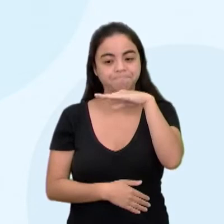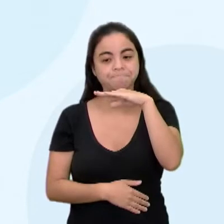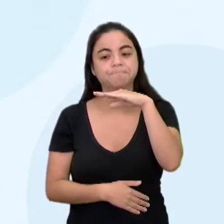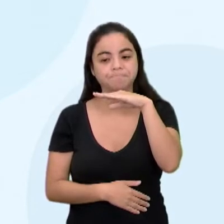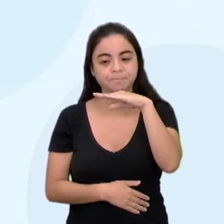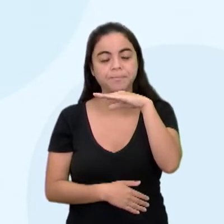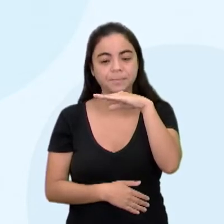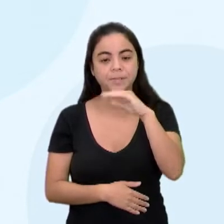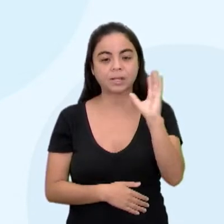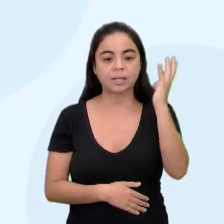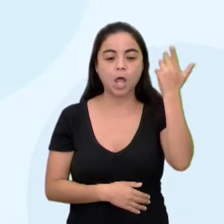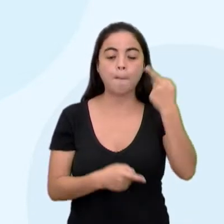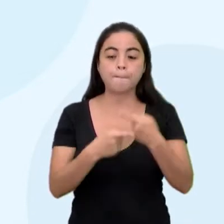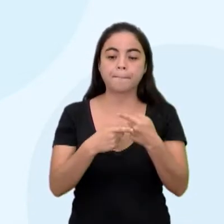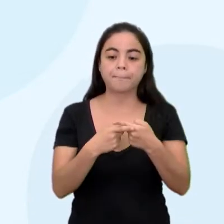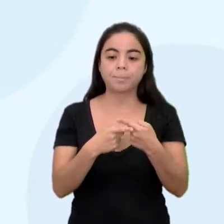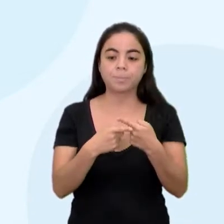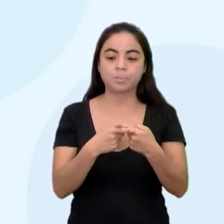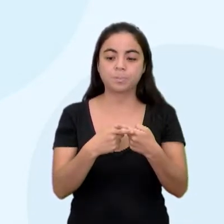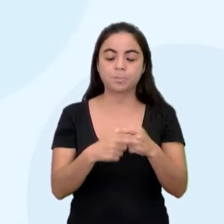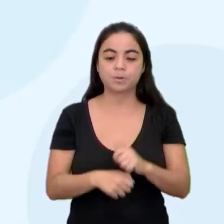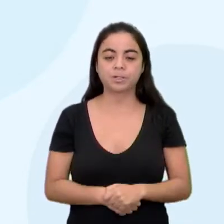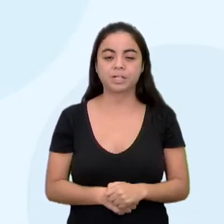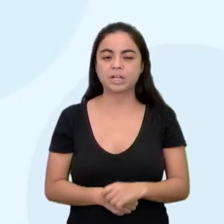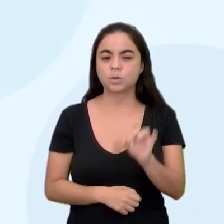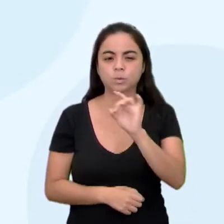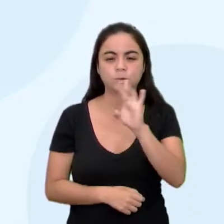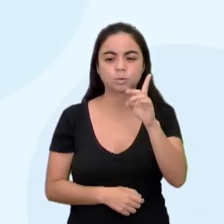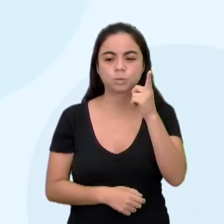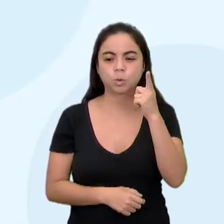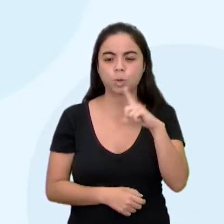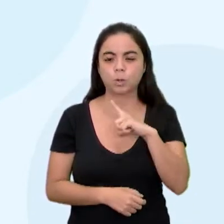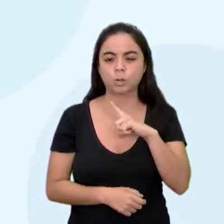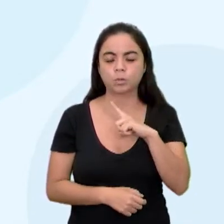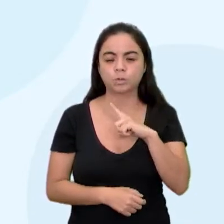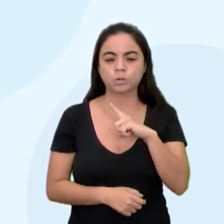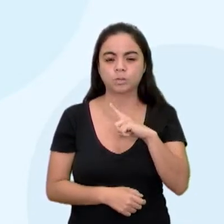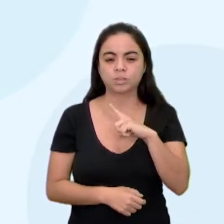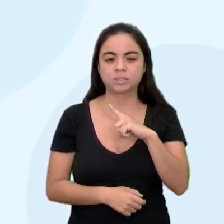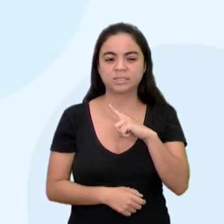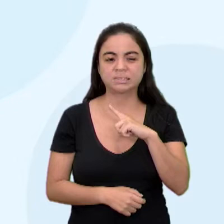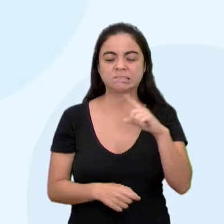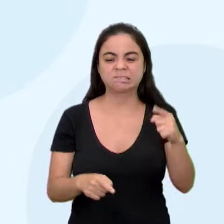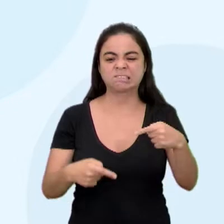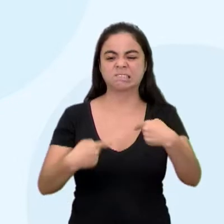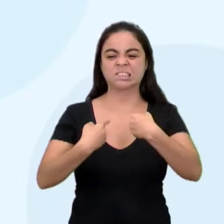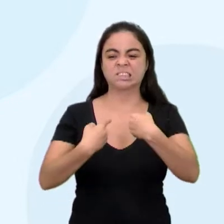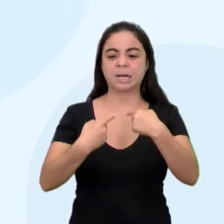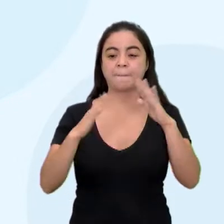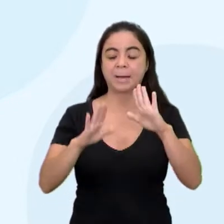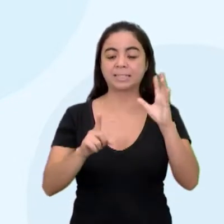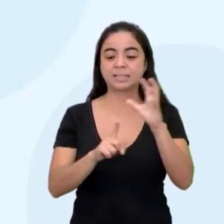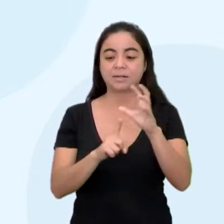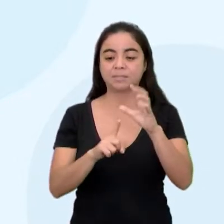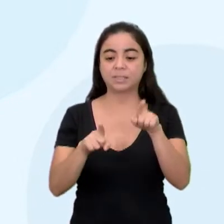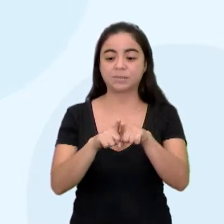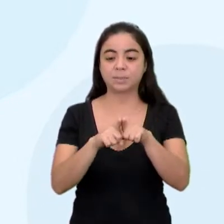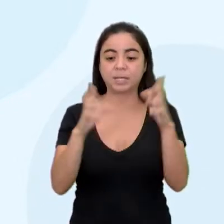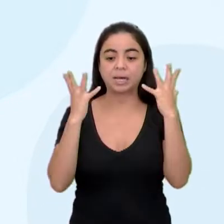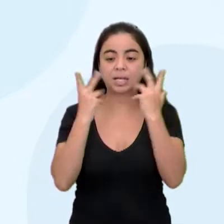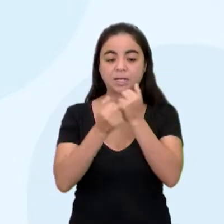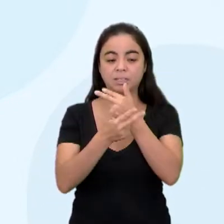a situação pior, porque até então a gente só via o nosso mal vindo contra nós mesmos, mas aí a gente afetando também a fauna,